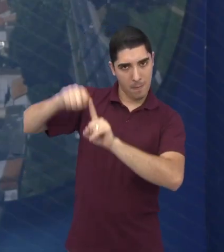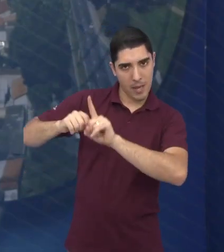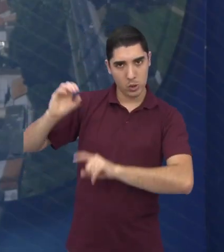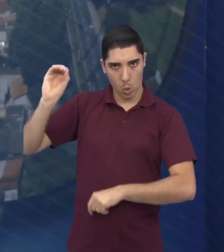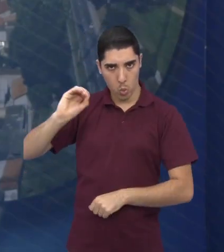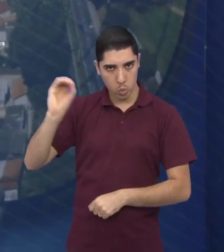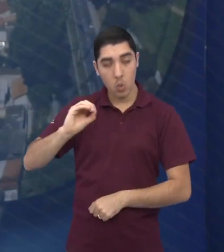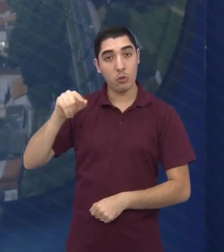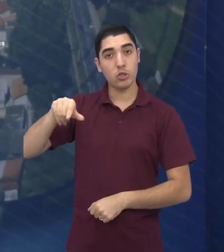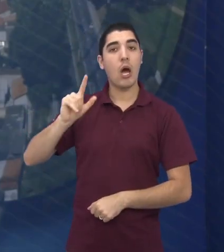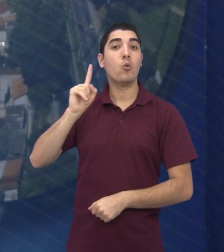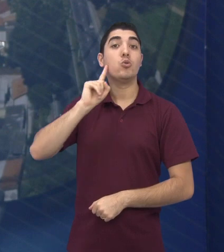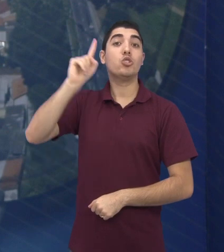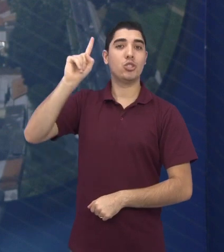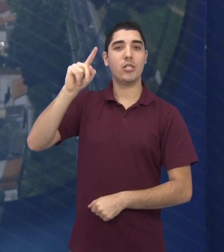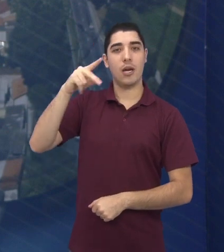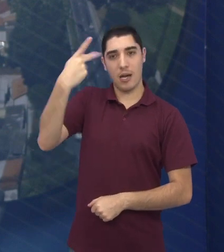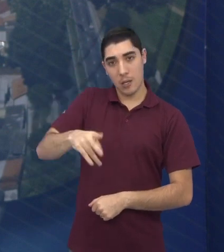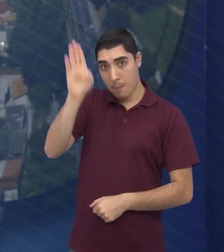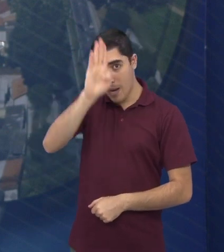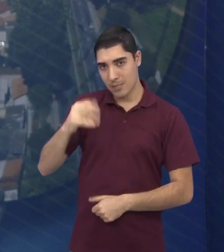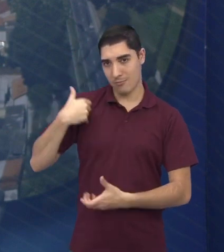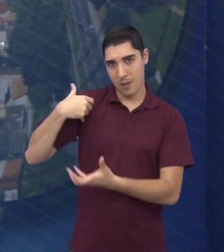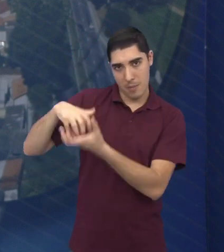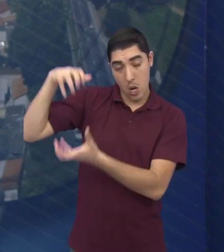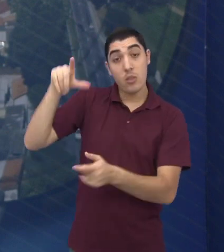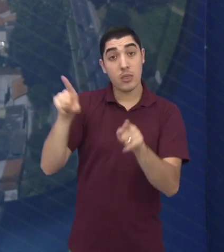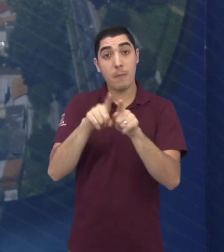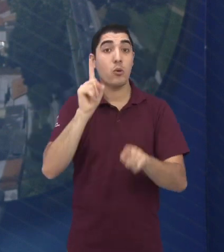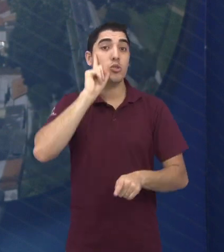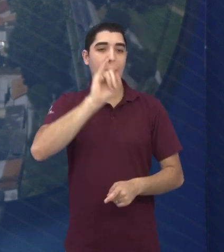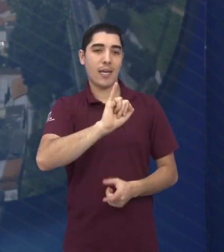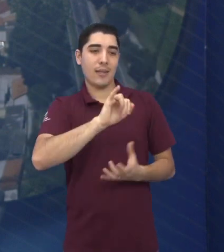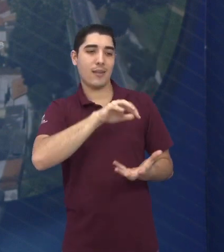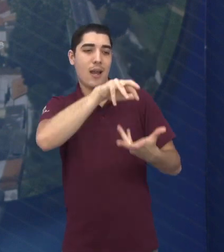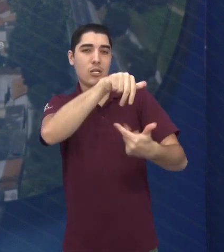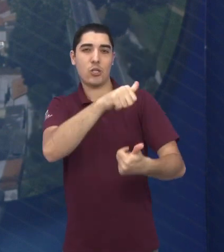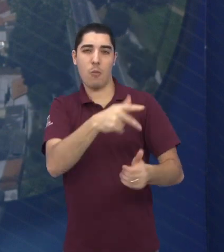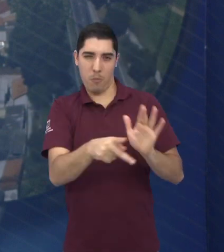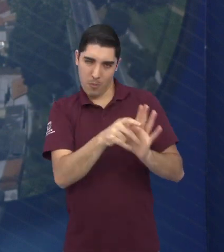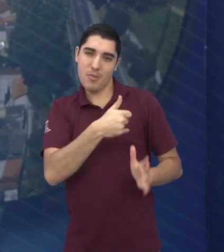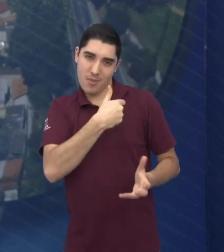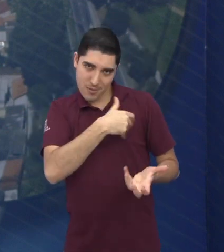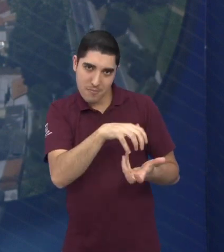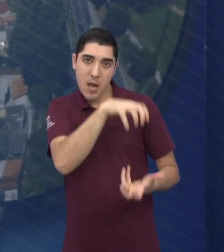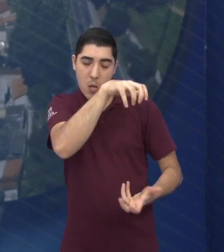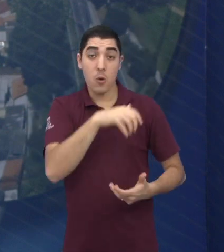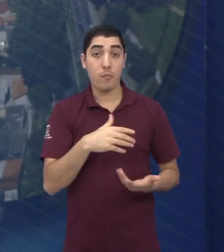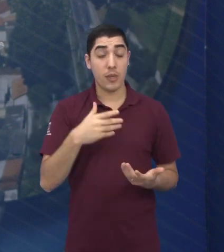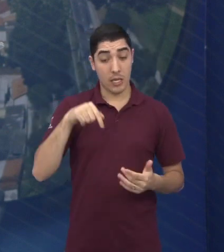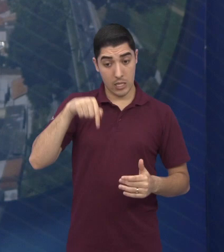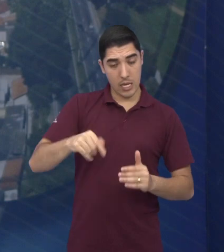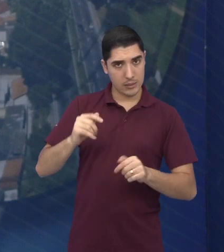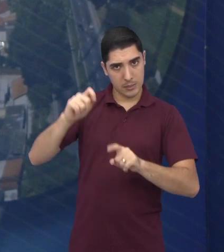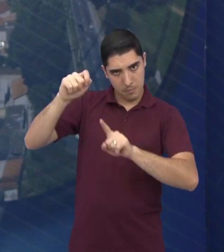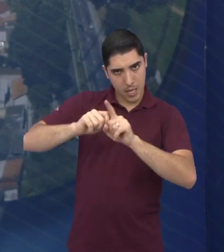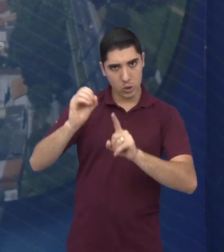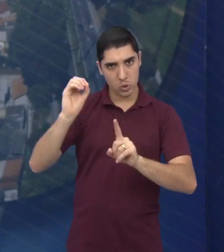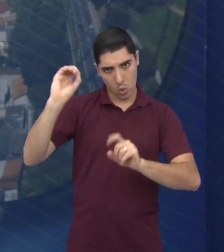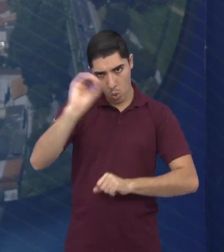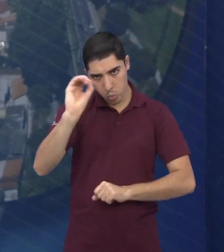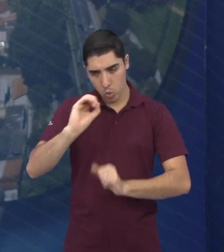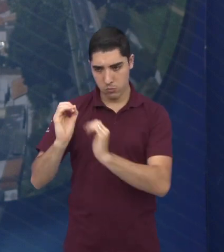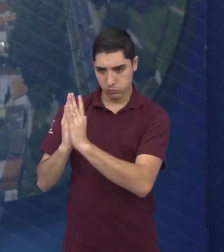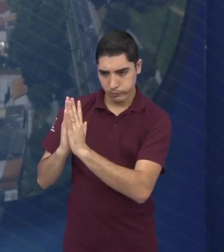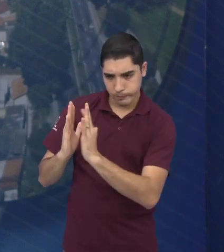outubro foi comemorado o Dia Nacional do Idoso e também o Dia Internacional da Terceira Idade. E aí, durante todo esse mês, né, Carolina,